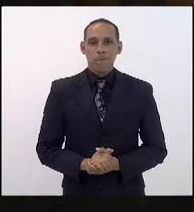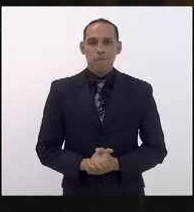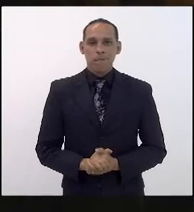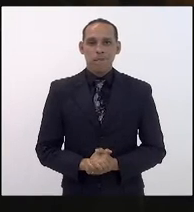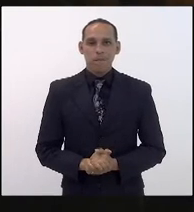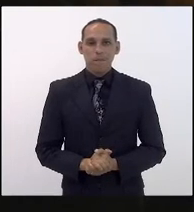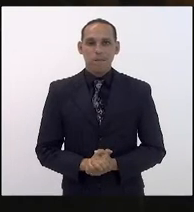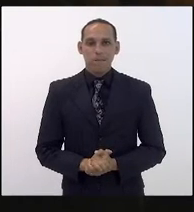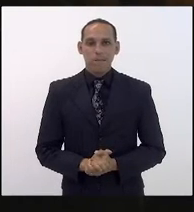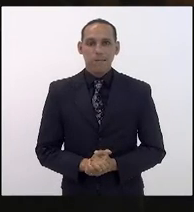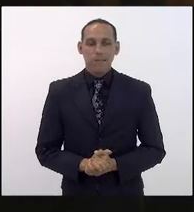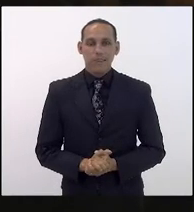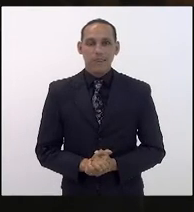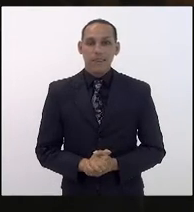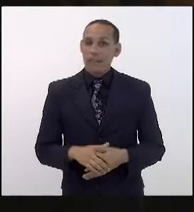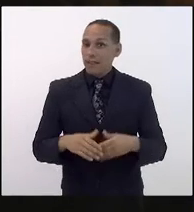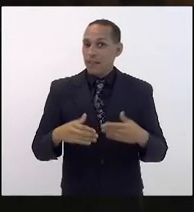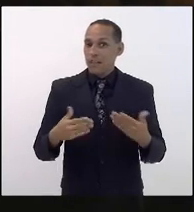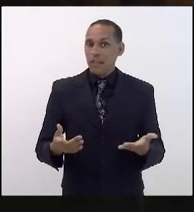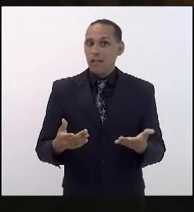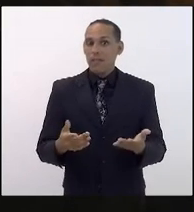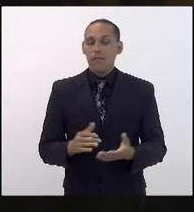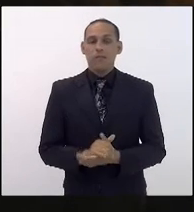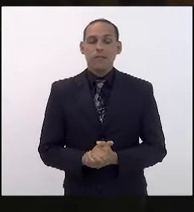é e esta decisão